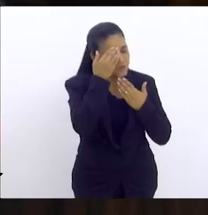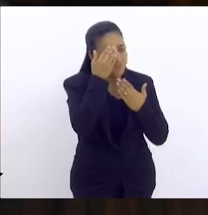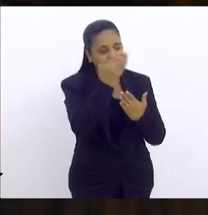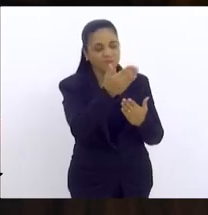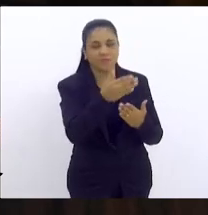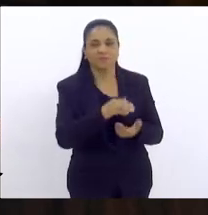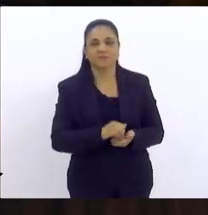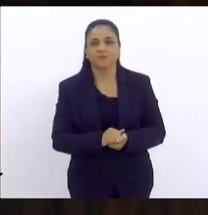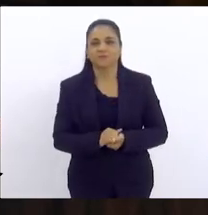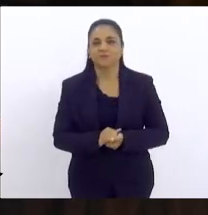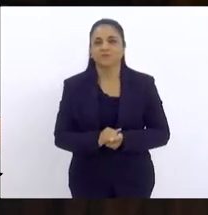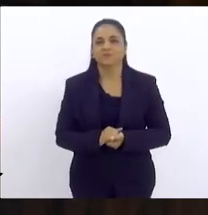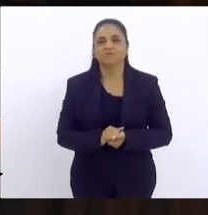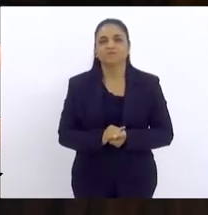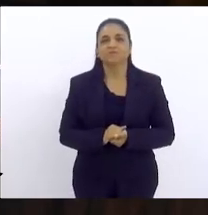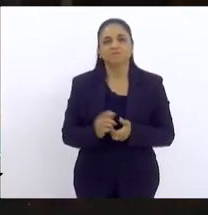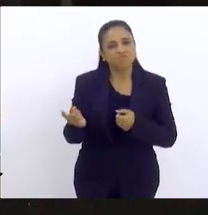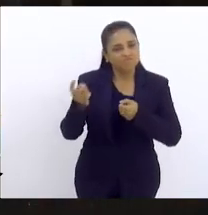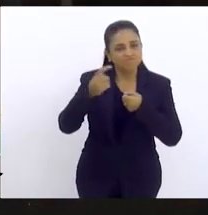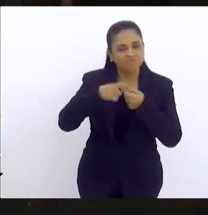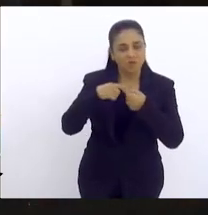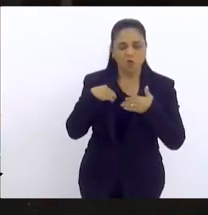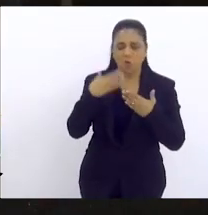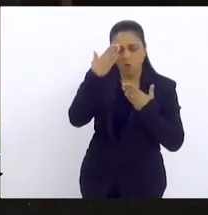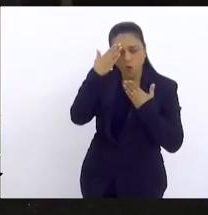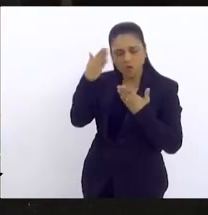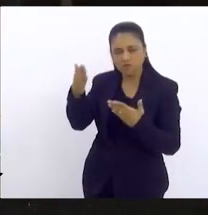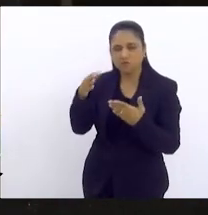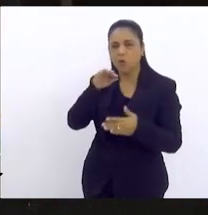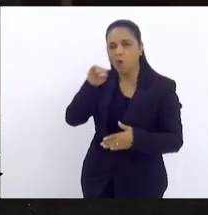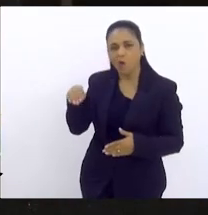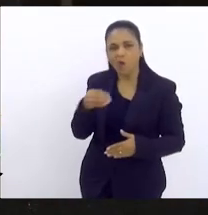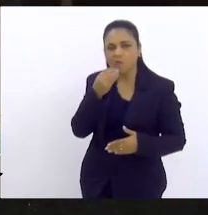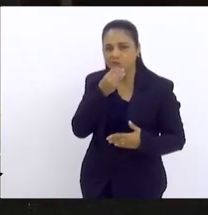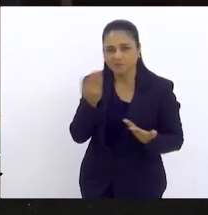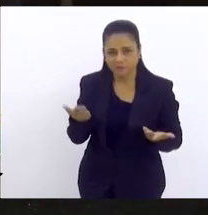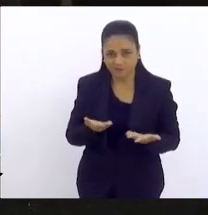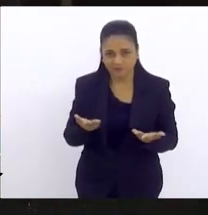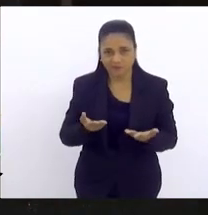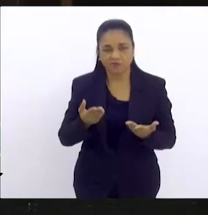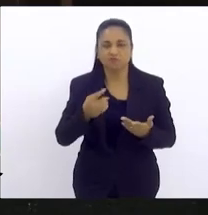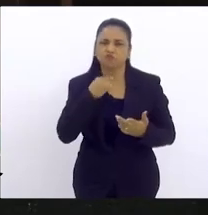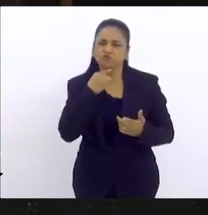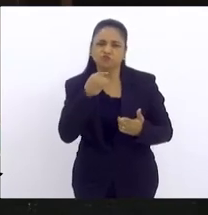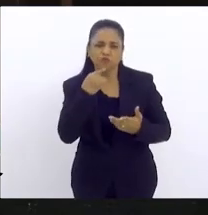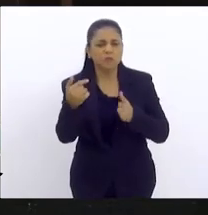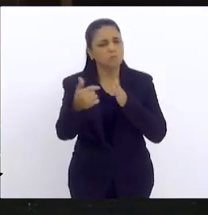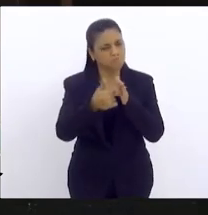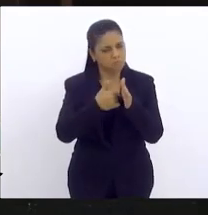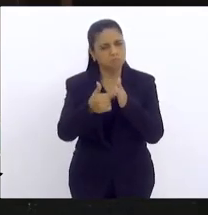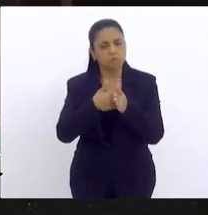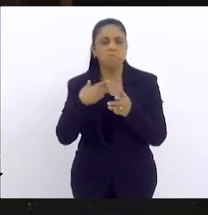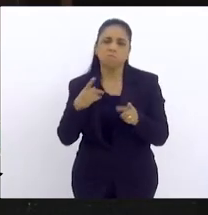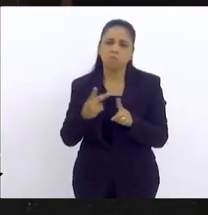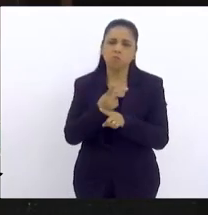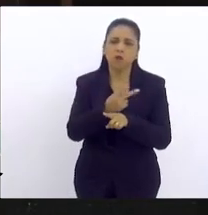Eu que agradeço a oportunidade de estar aqui e estou à disposição para qualquer dúvida esclarecimento só procurar